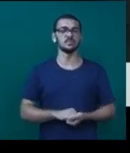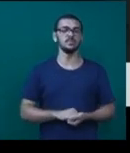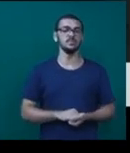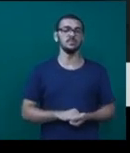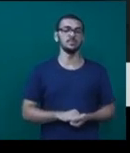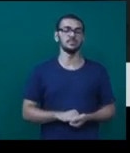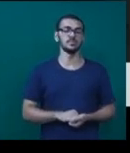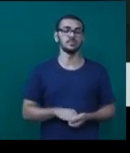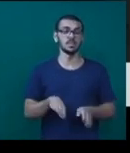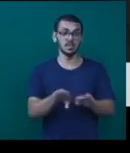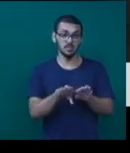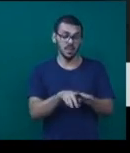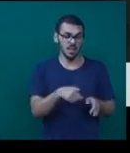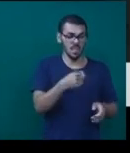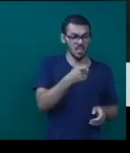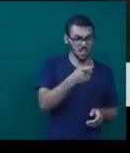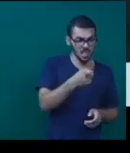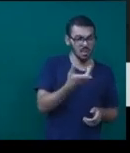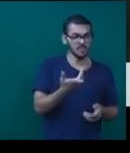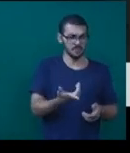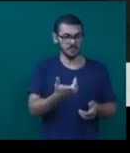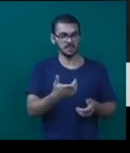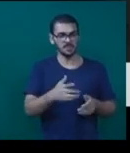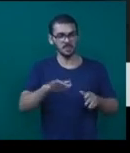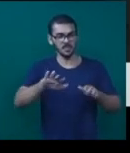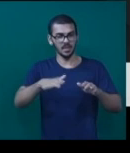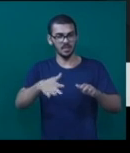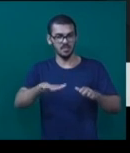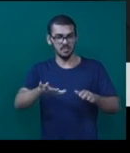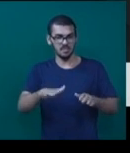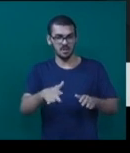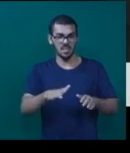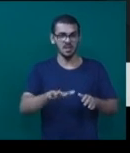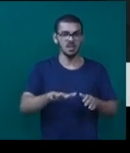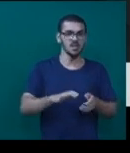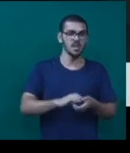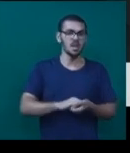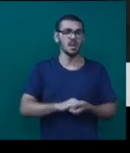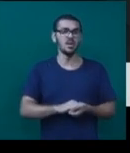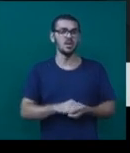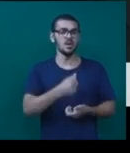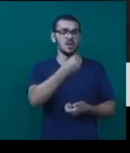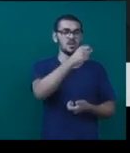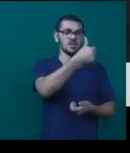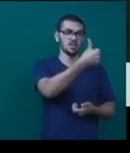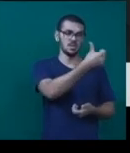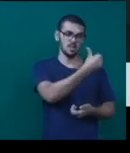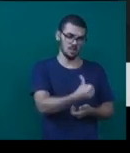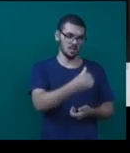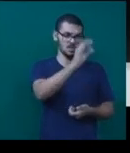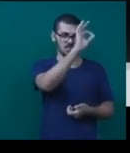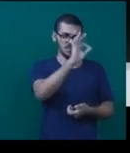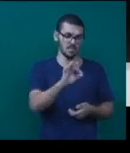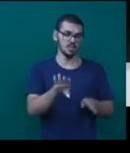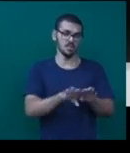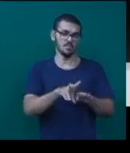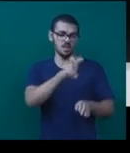quesitos munição e armas, as variações chegam respectivamente a